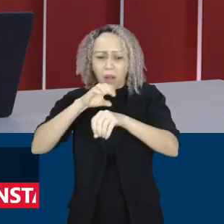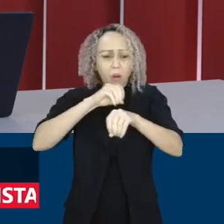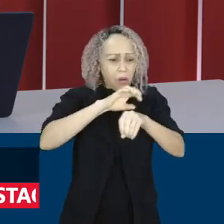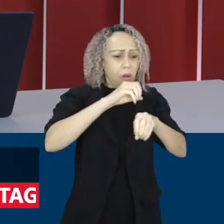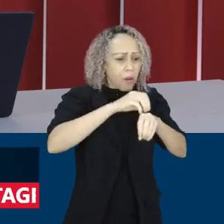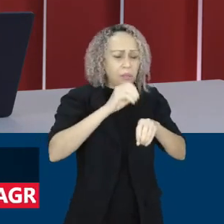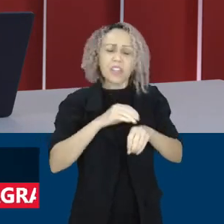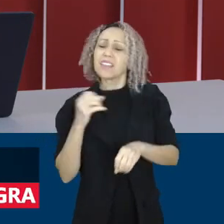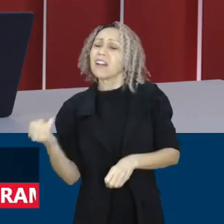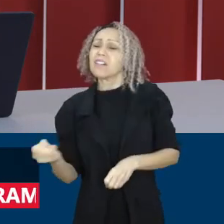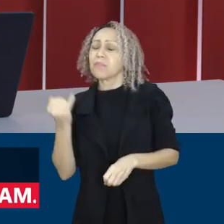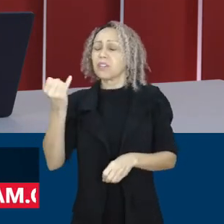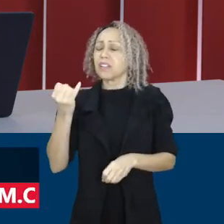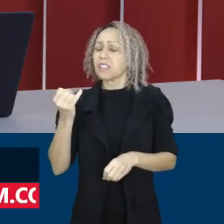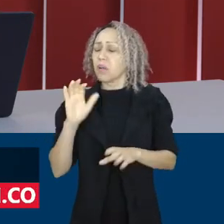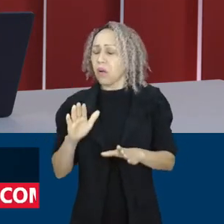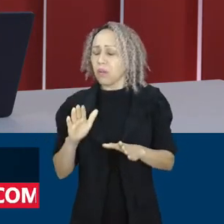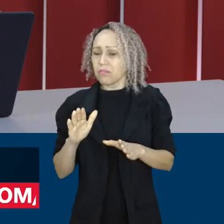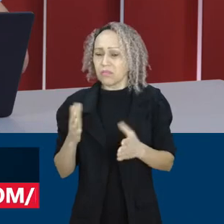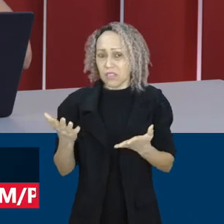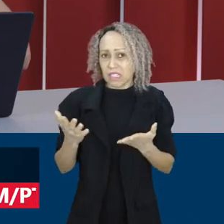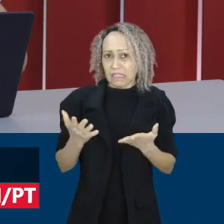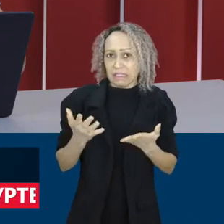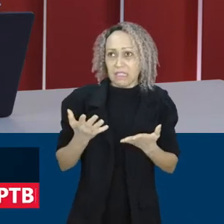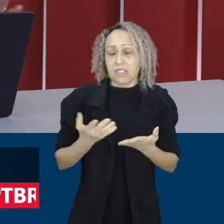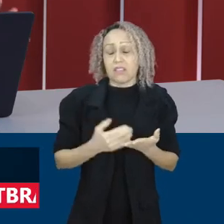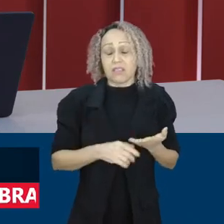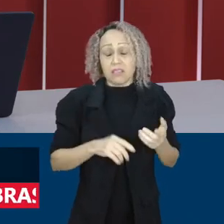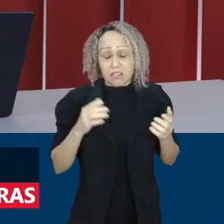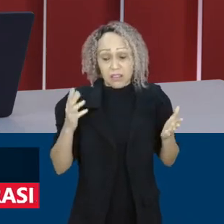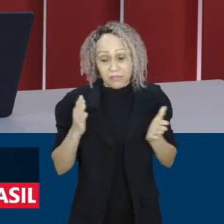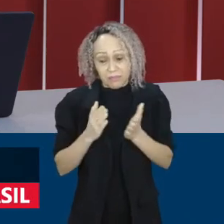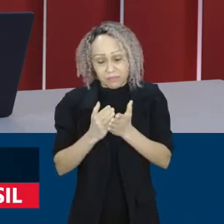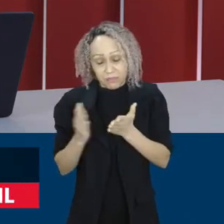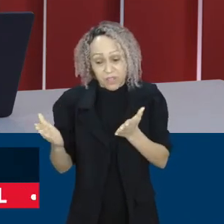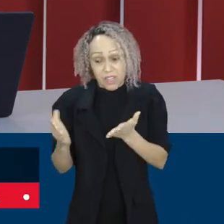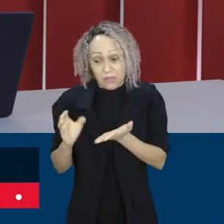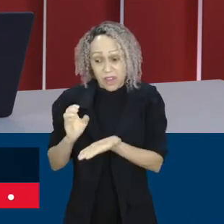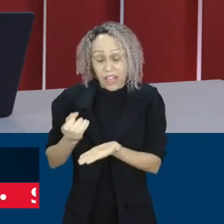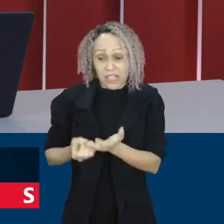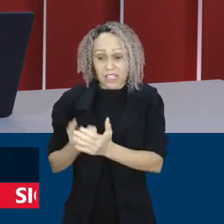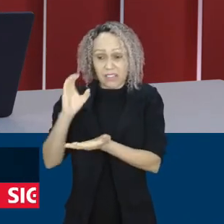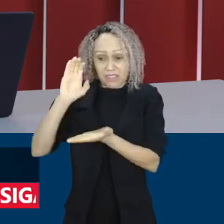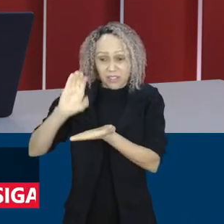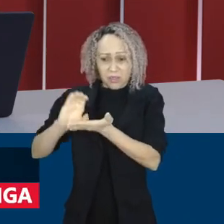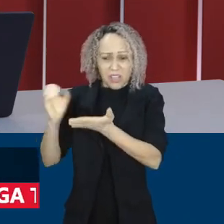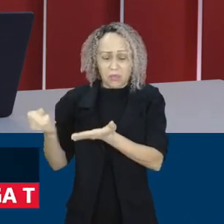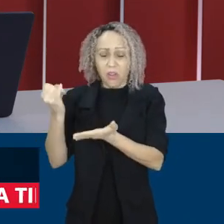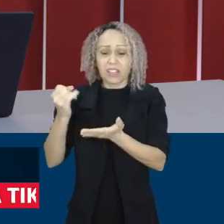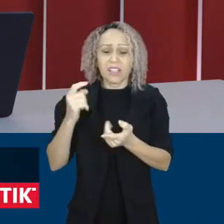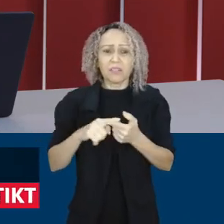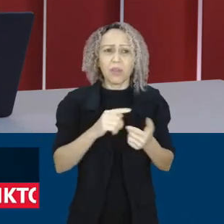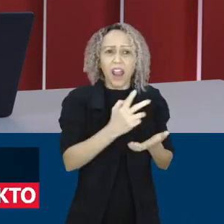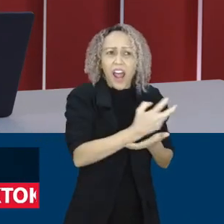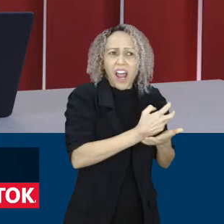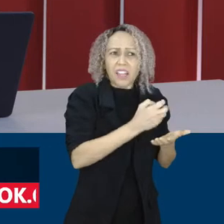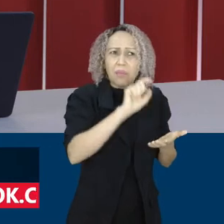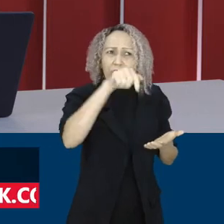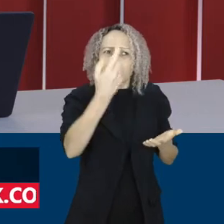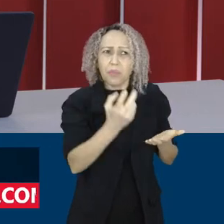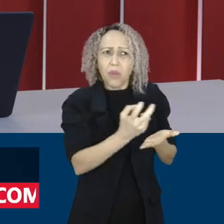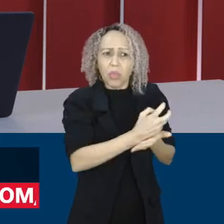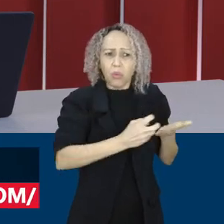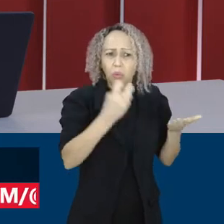pós golpe contra Dilma quatro anos de bolsonaro esse afastamento total do Povo né da esfera de poder como é que você